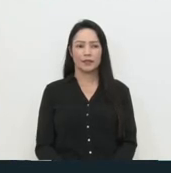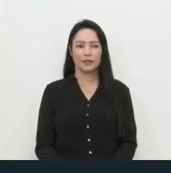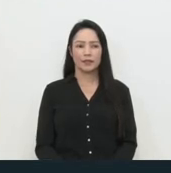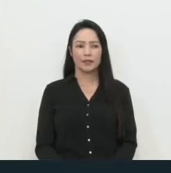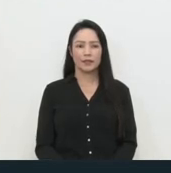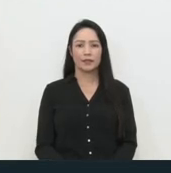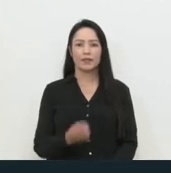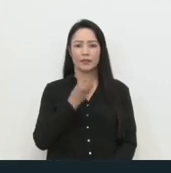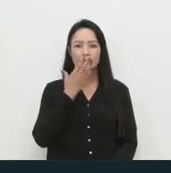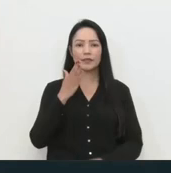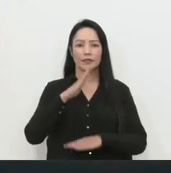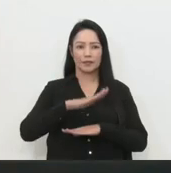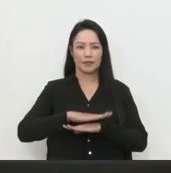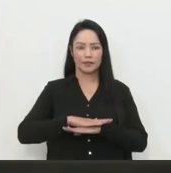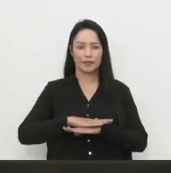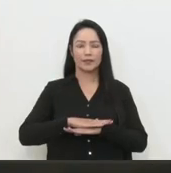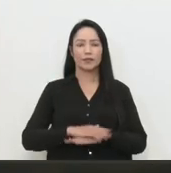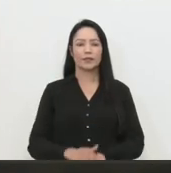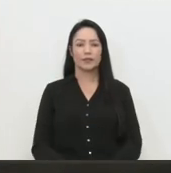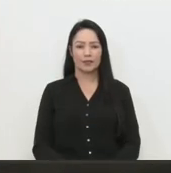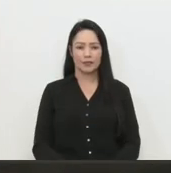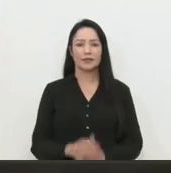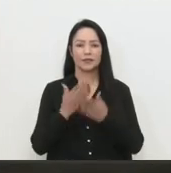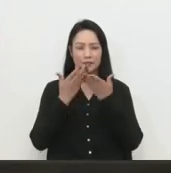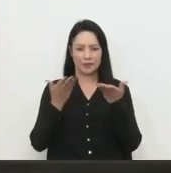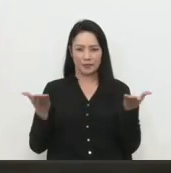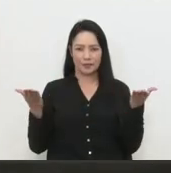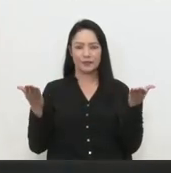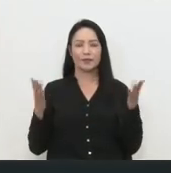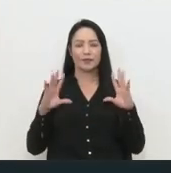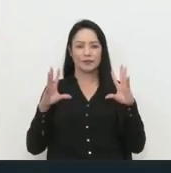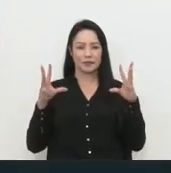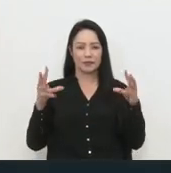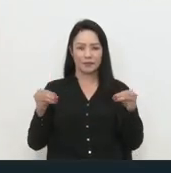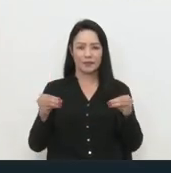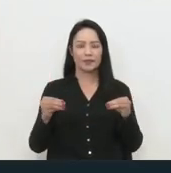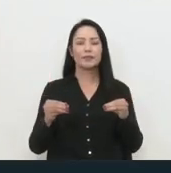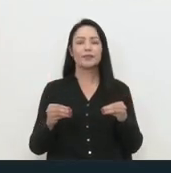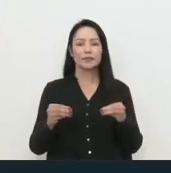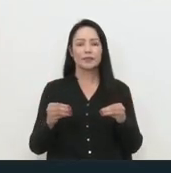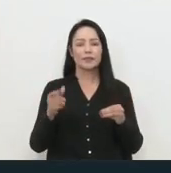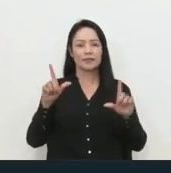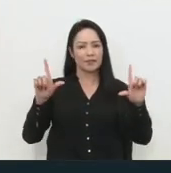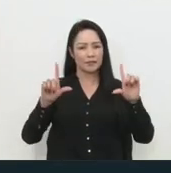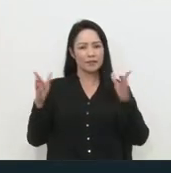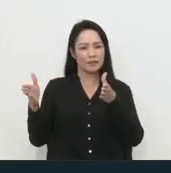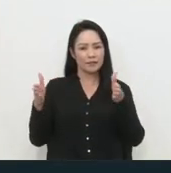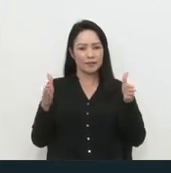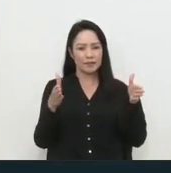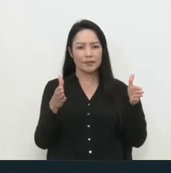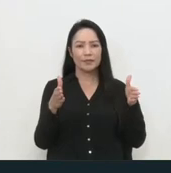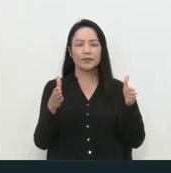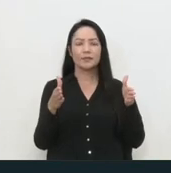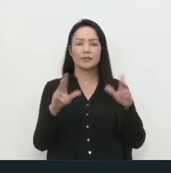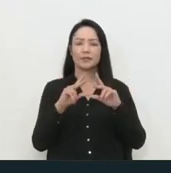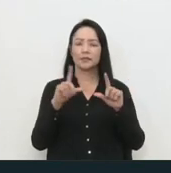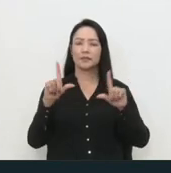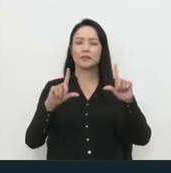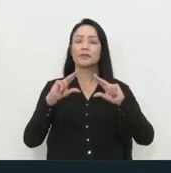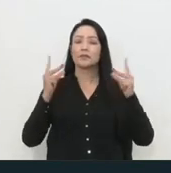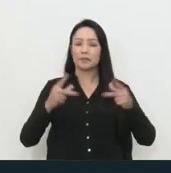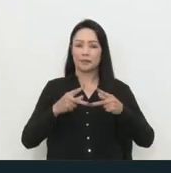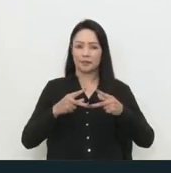Boa tarde a todos e a todas e a todos que nos assistem pela TV Câmara